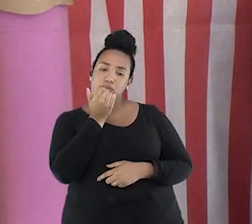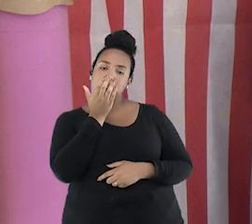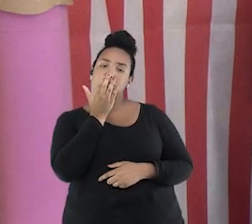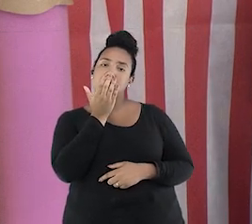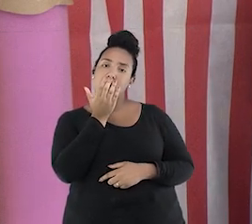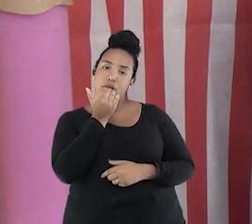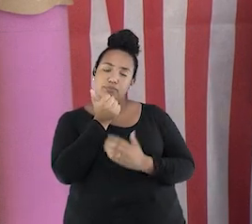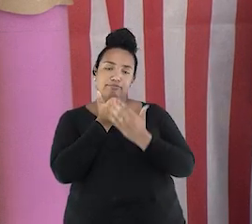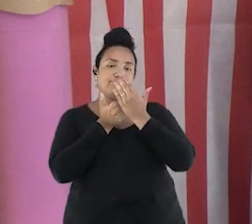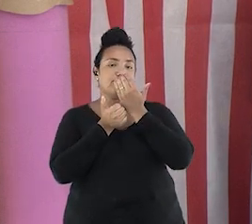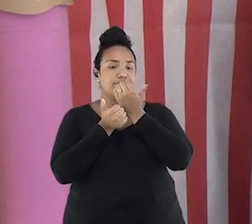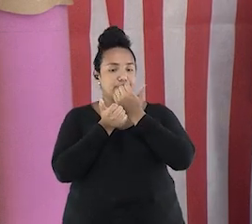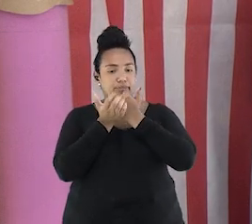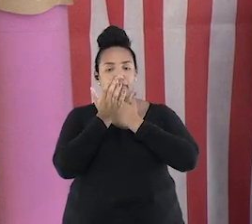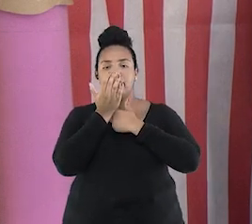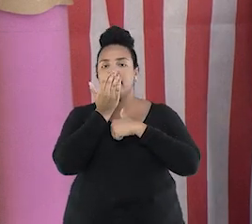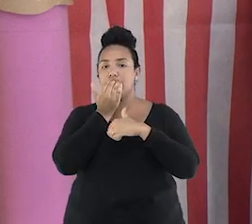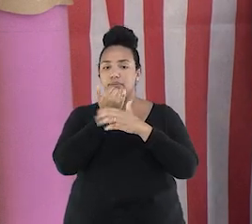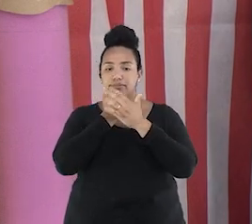um brotinho de alface.